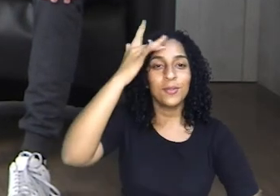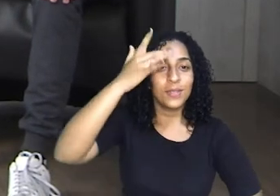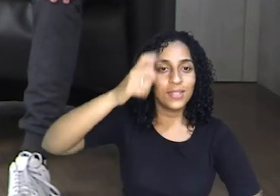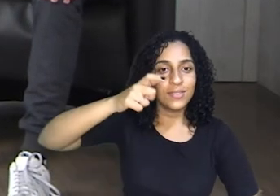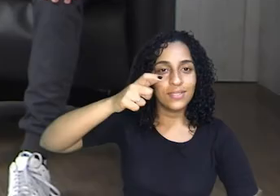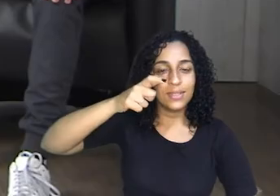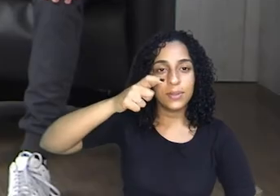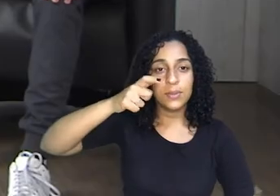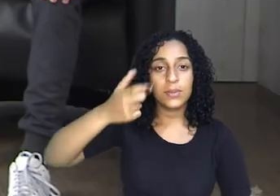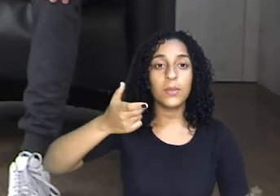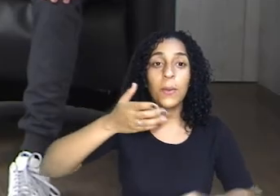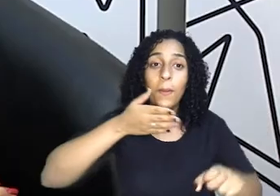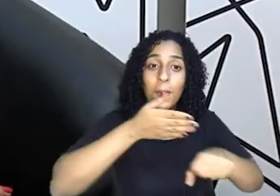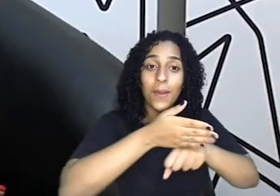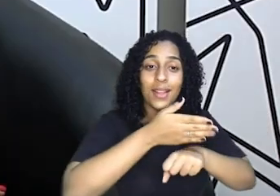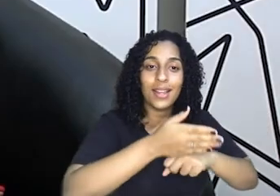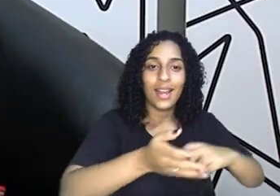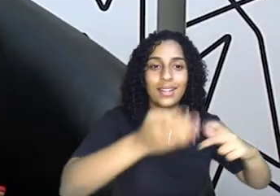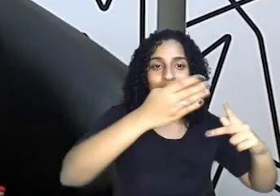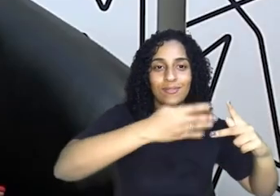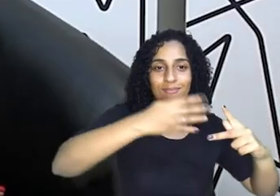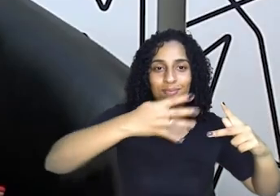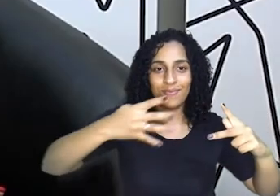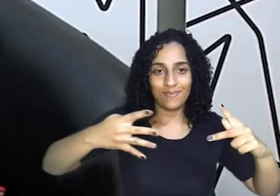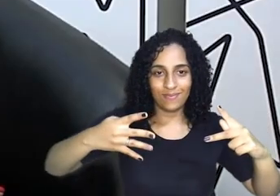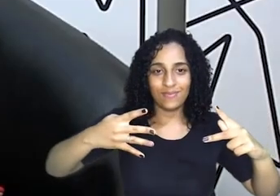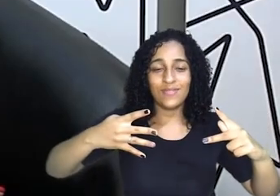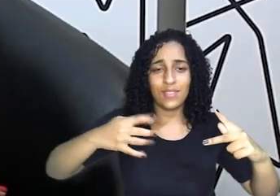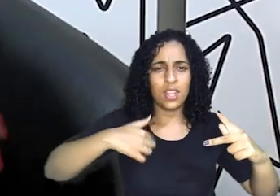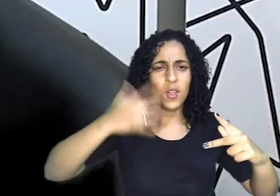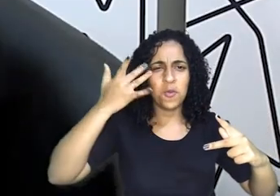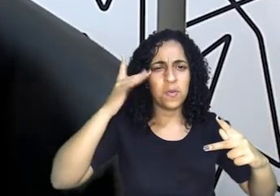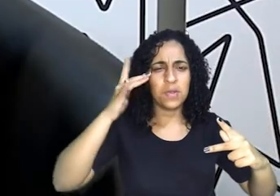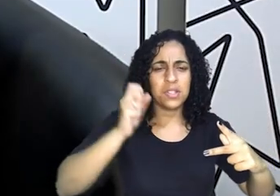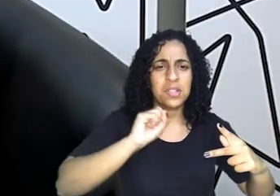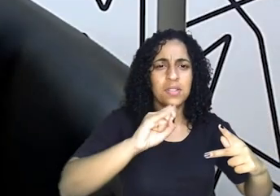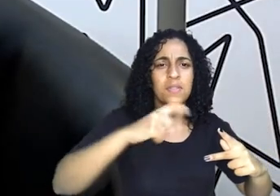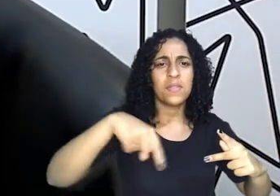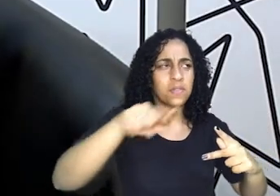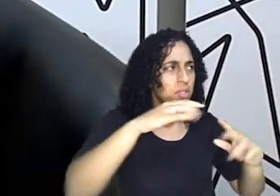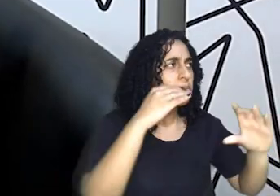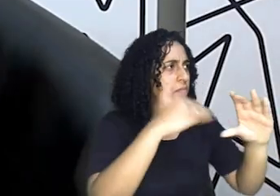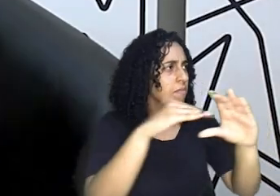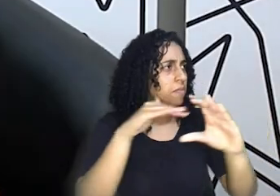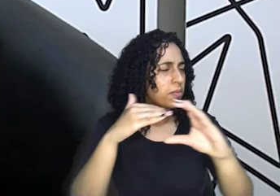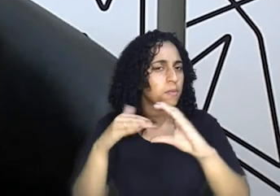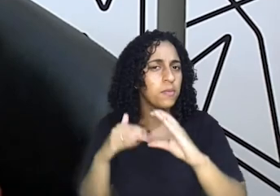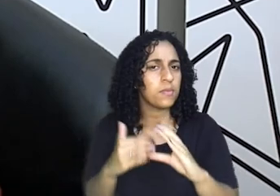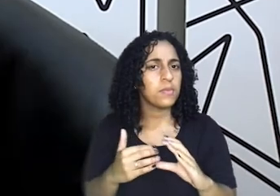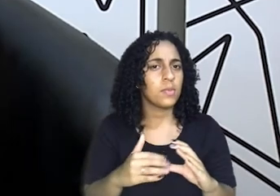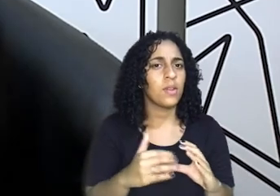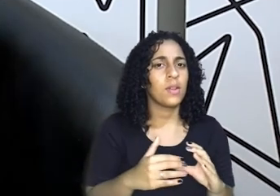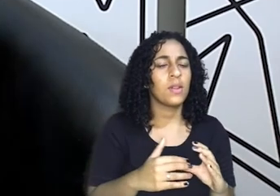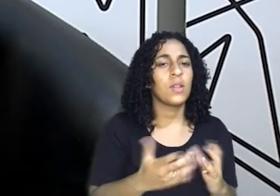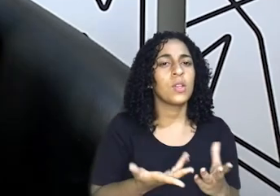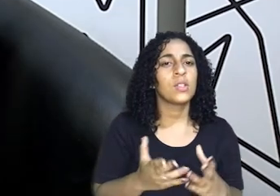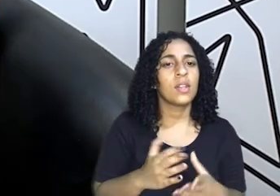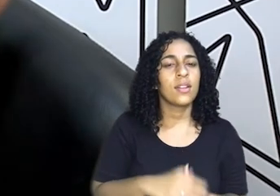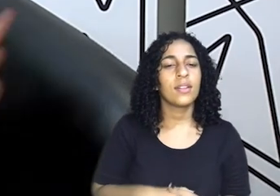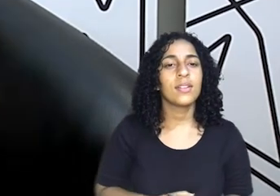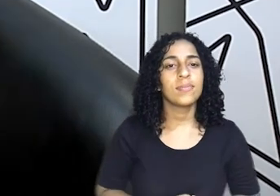mundo que está nos assistindo para entrar no portal do Bicentenário não sei se depois vocês vão colocar em algum lugar a